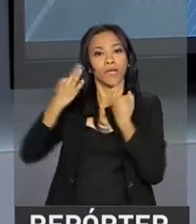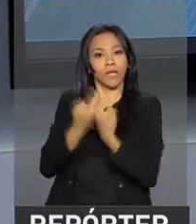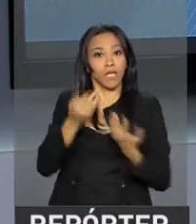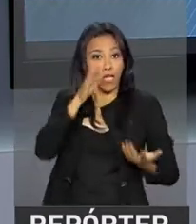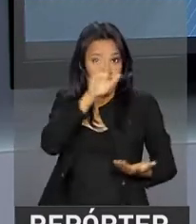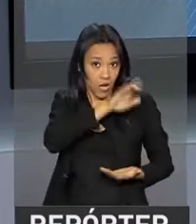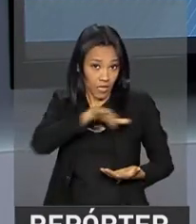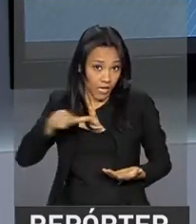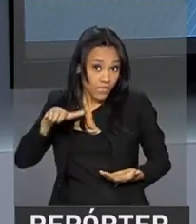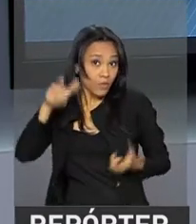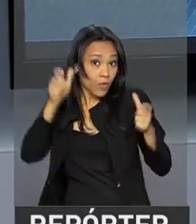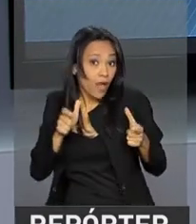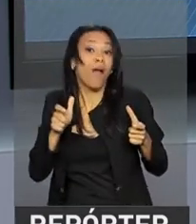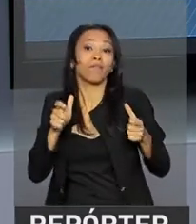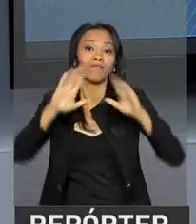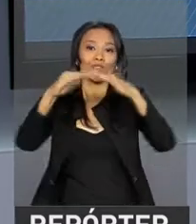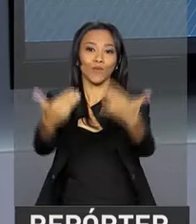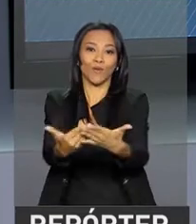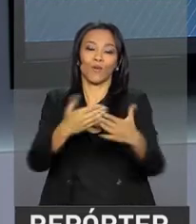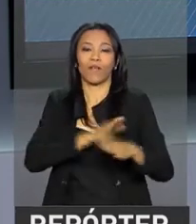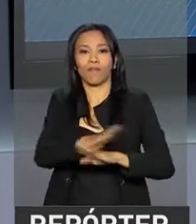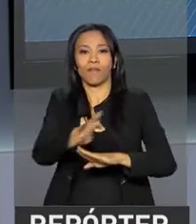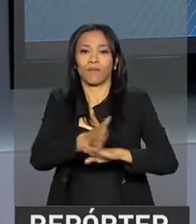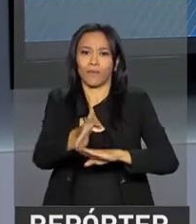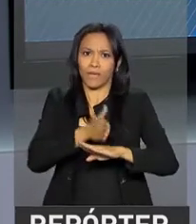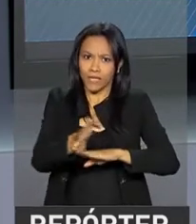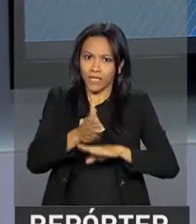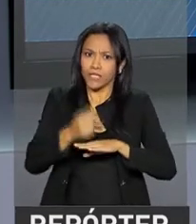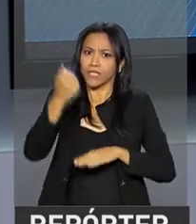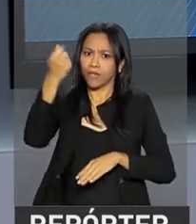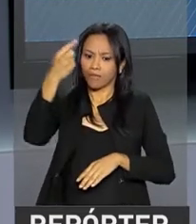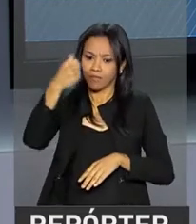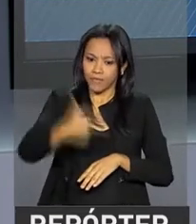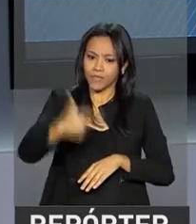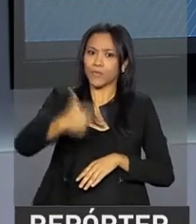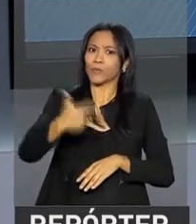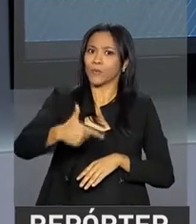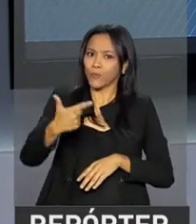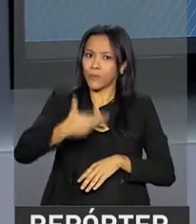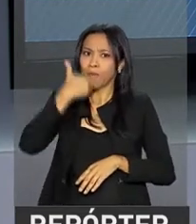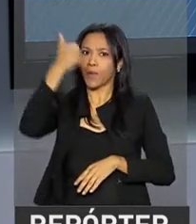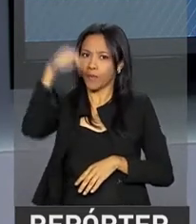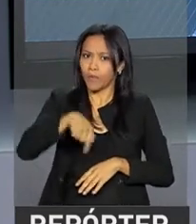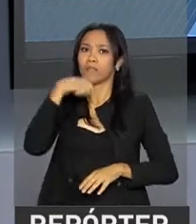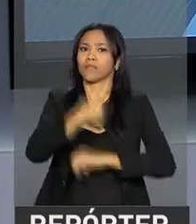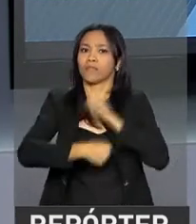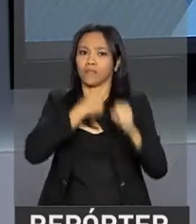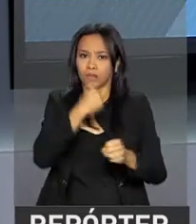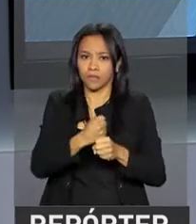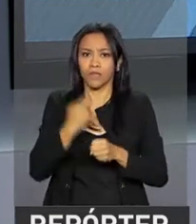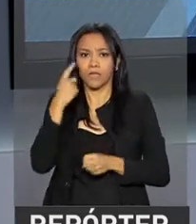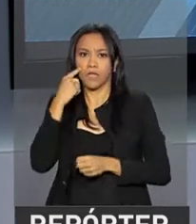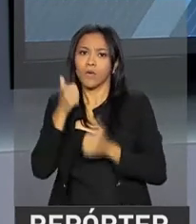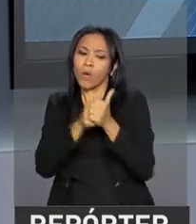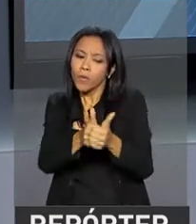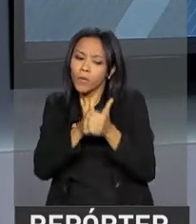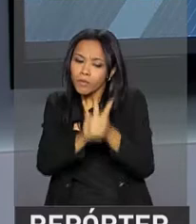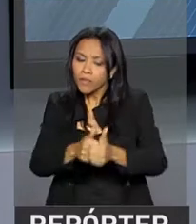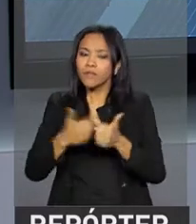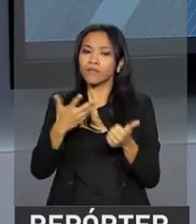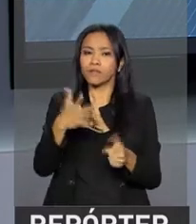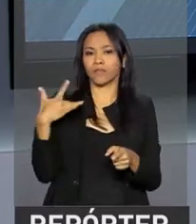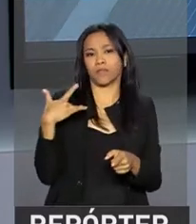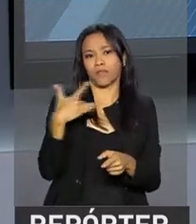é na escola a frequência dos alunos já foi a segunda melhor já registrada neste ano eo acompanhamento da saúde dos